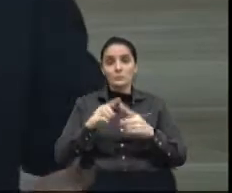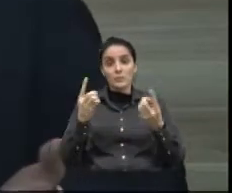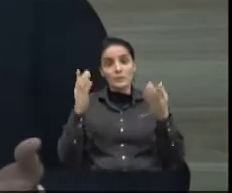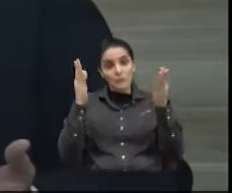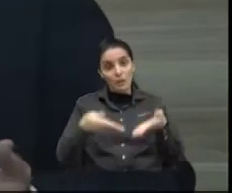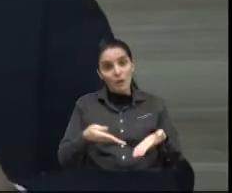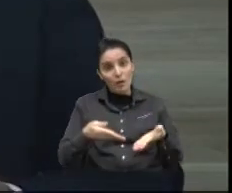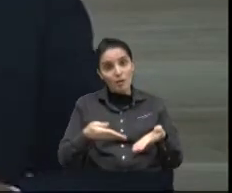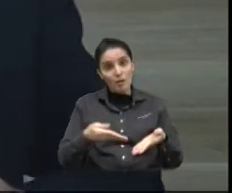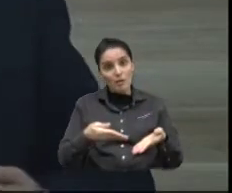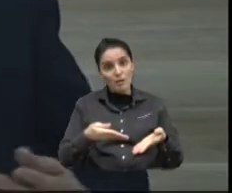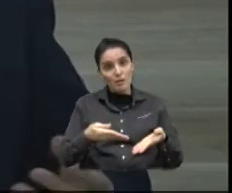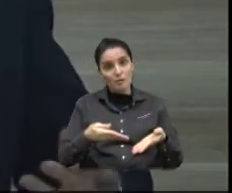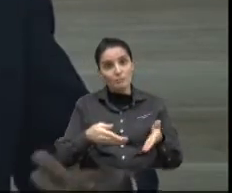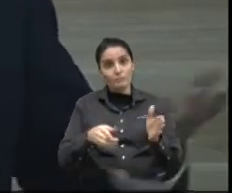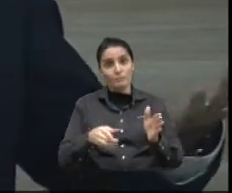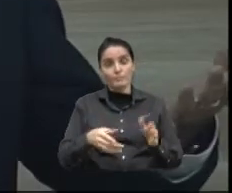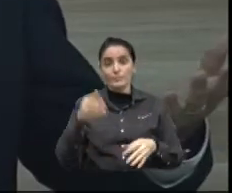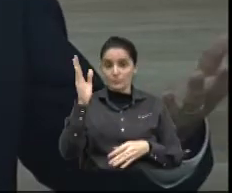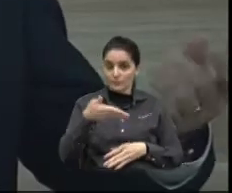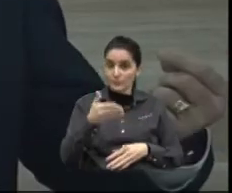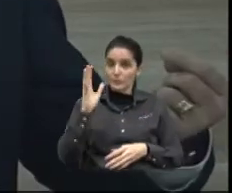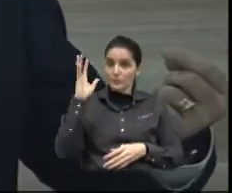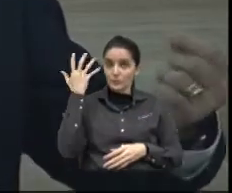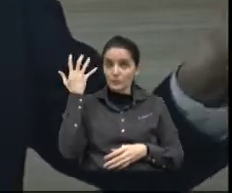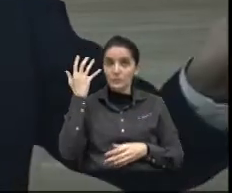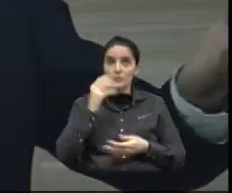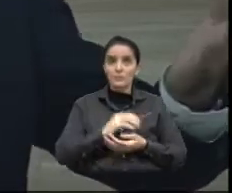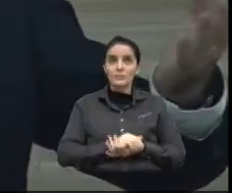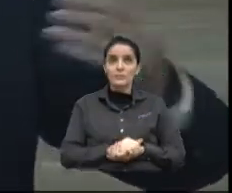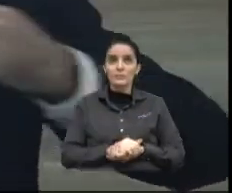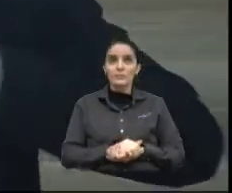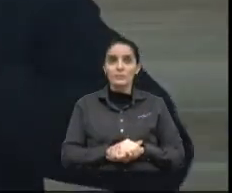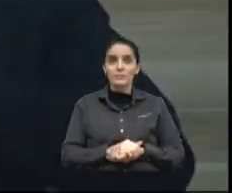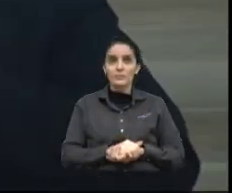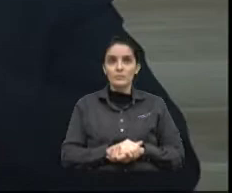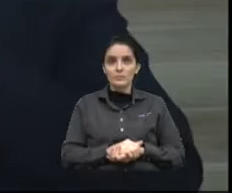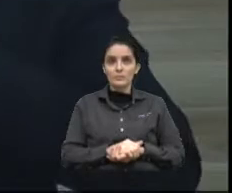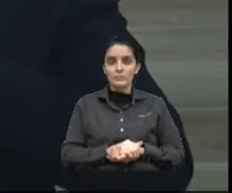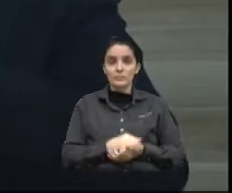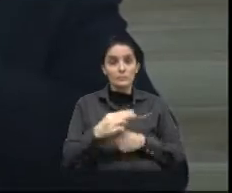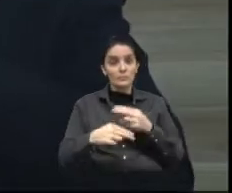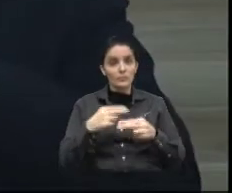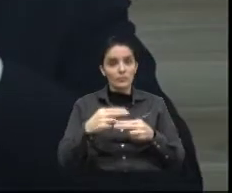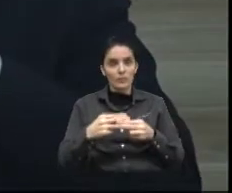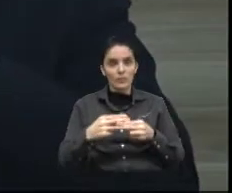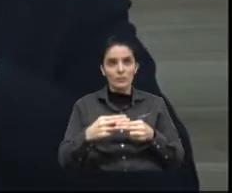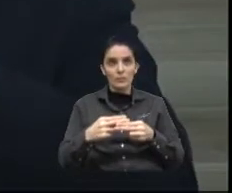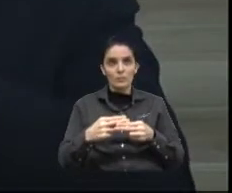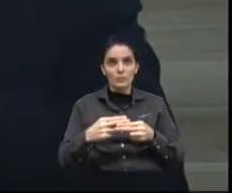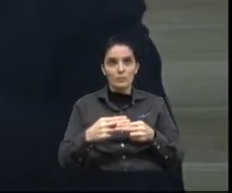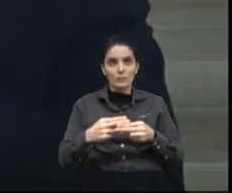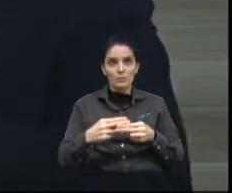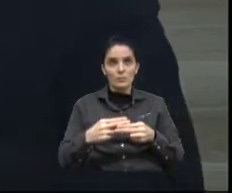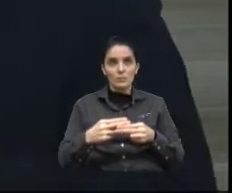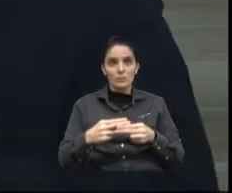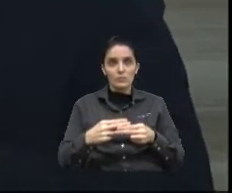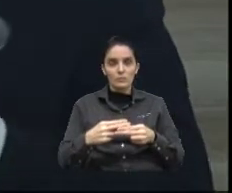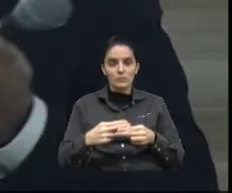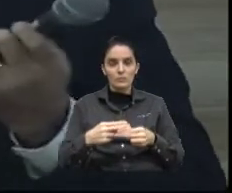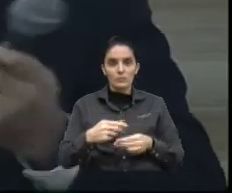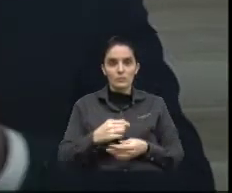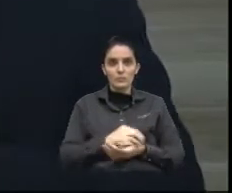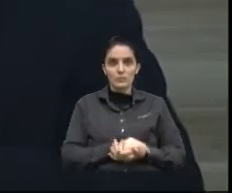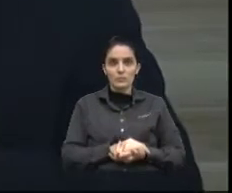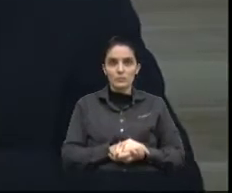vigor a mãe então eu gostaria a pena partilhar vereador uma